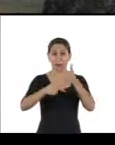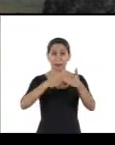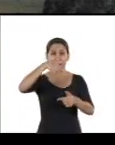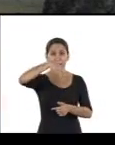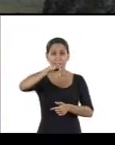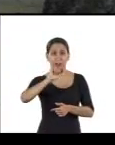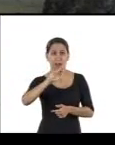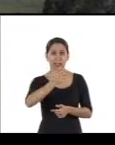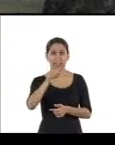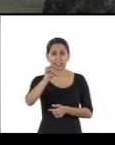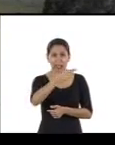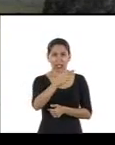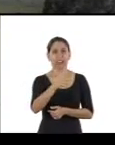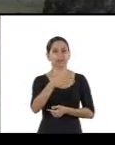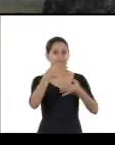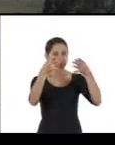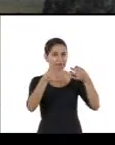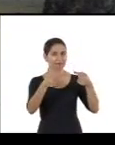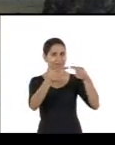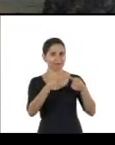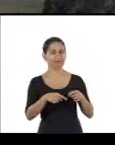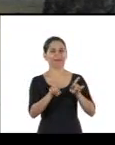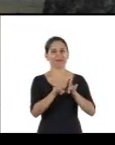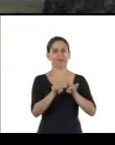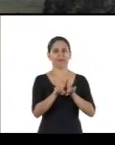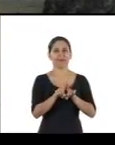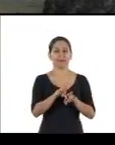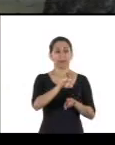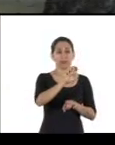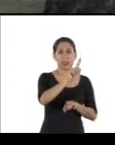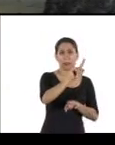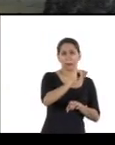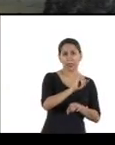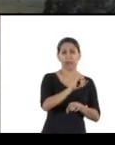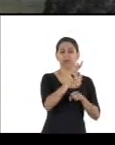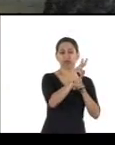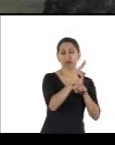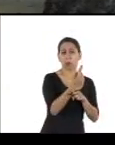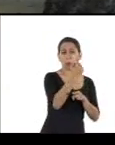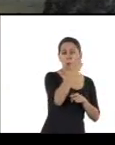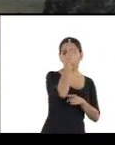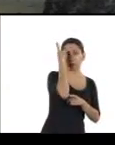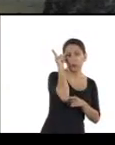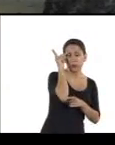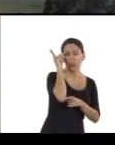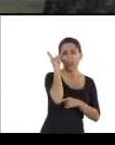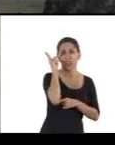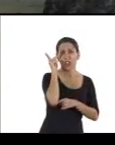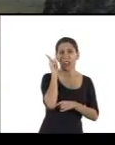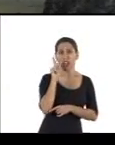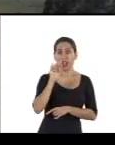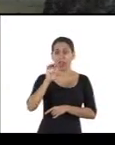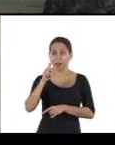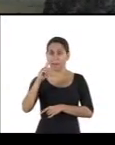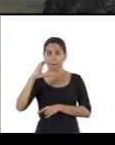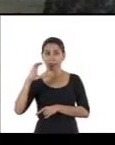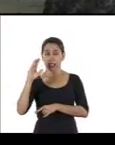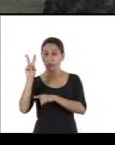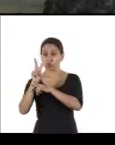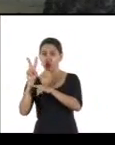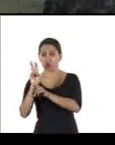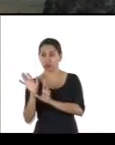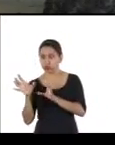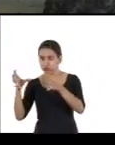subterrânea. Afinal, enquanto vários equipamentos de proteção individual conseguem cuidar de uma pessoa por vez, um único equipamento de